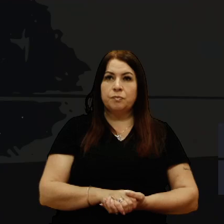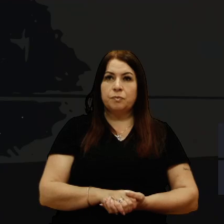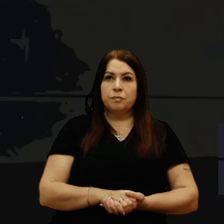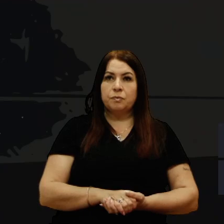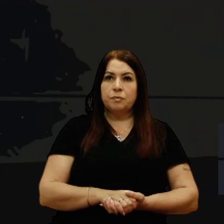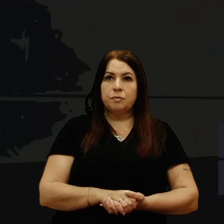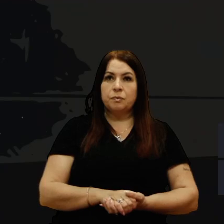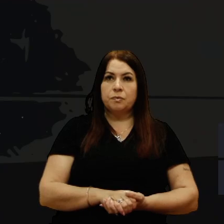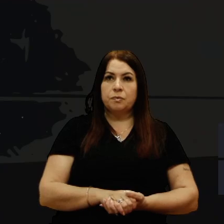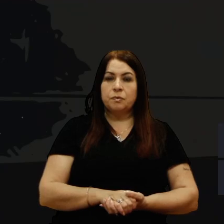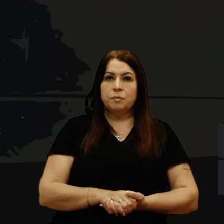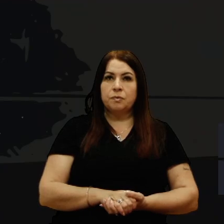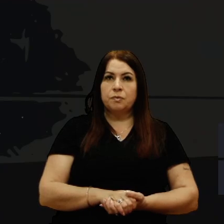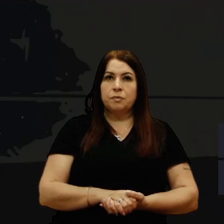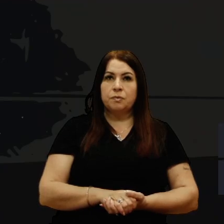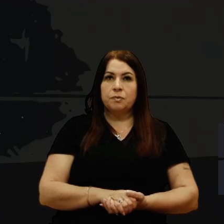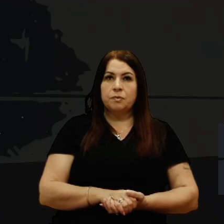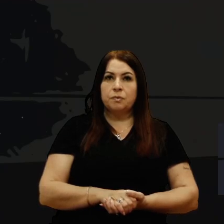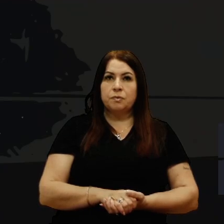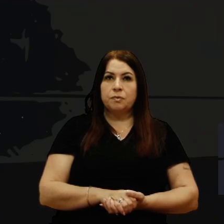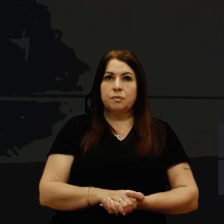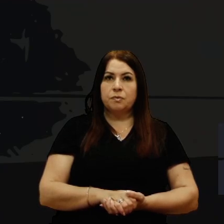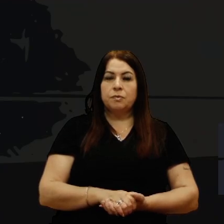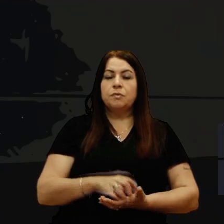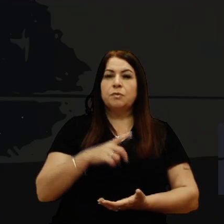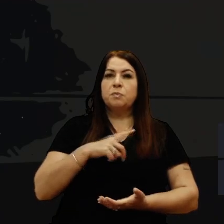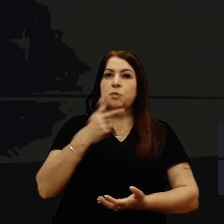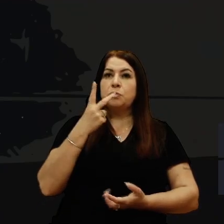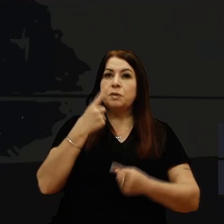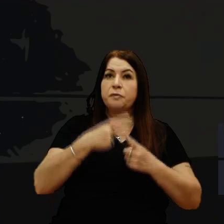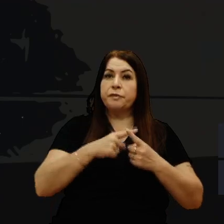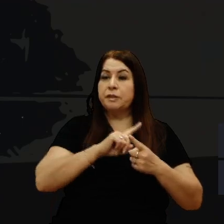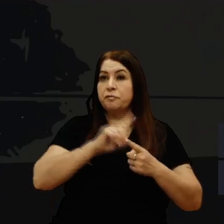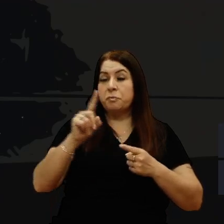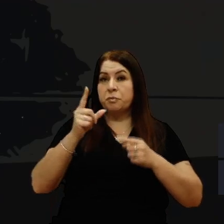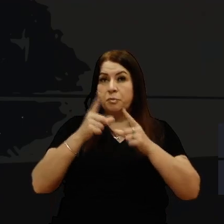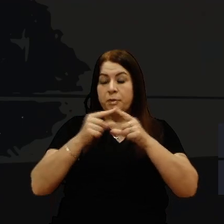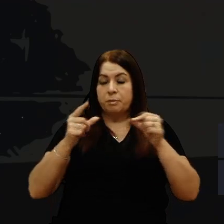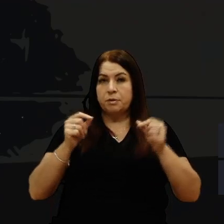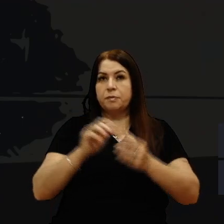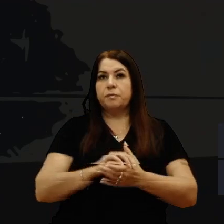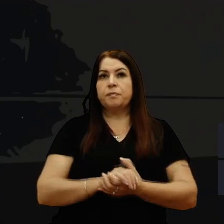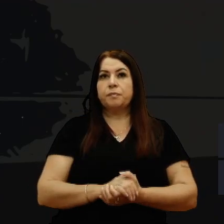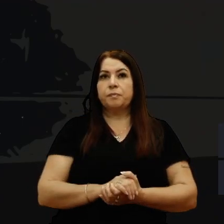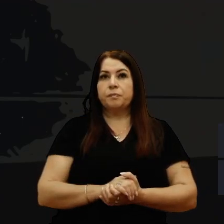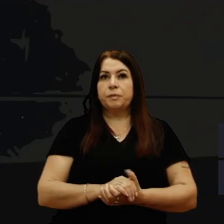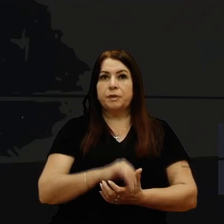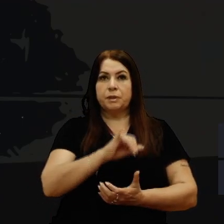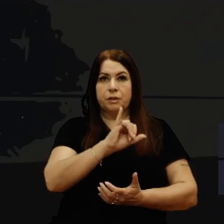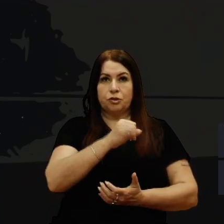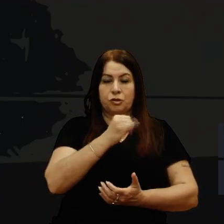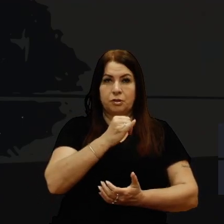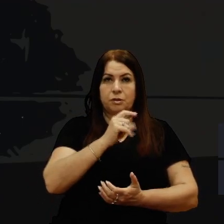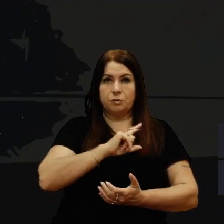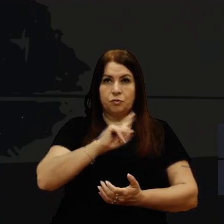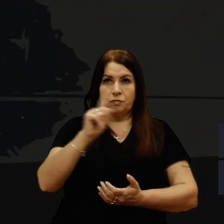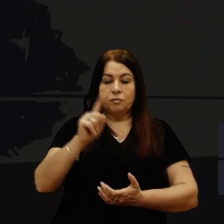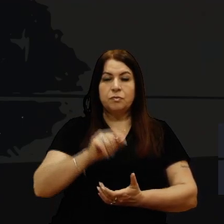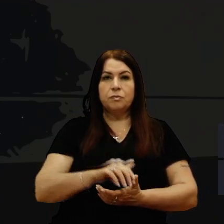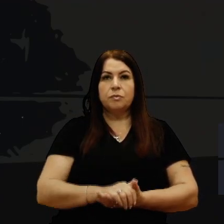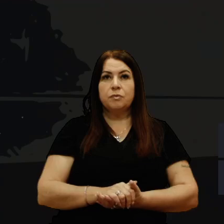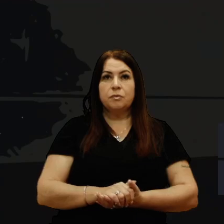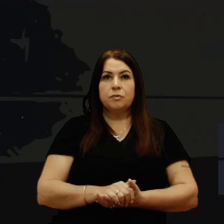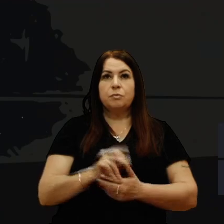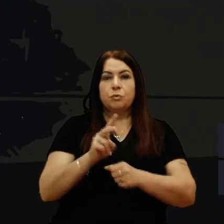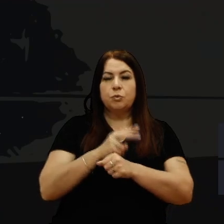Também tivemos 2 vezes em Brasília, essa vez aí foi em janeiro que eu estive lá, em